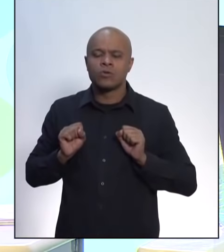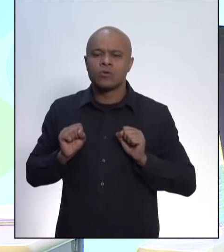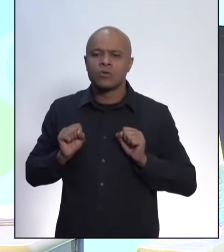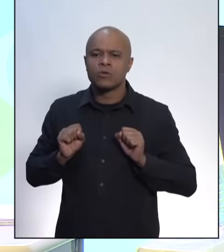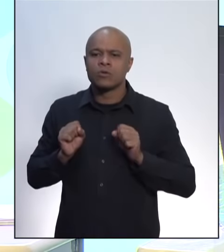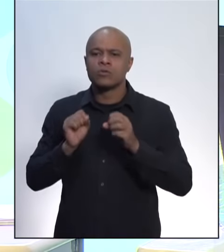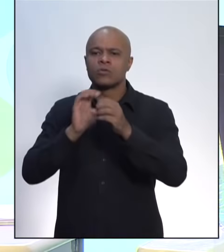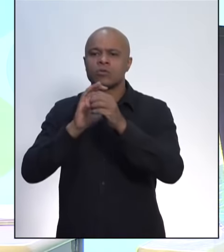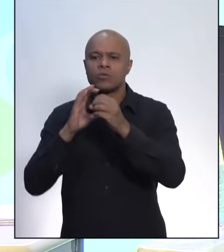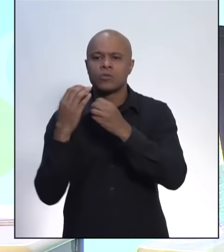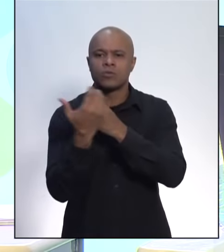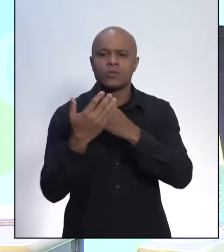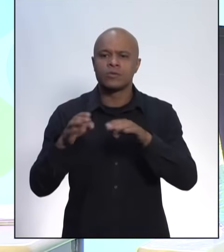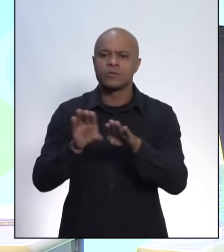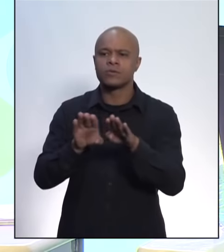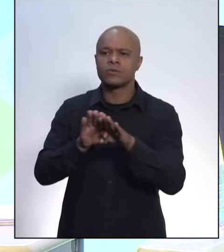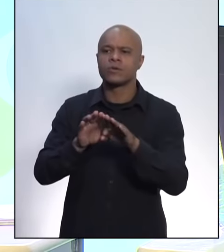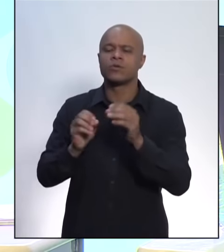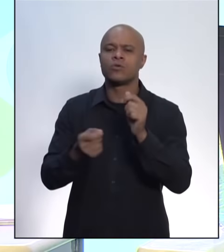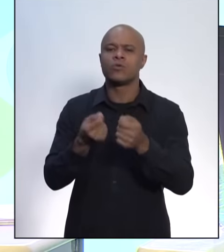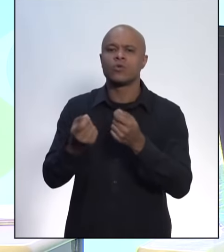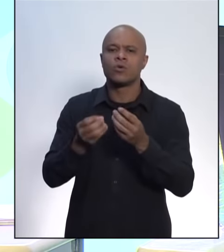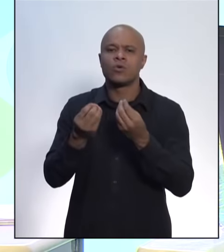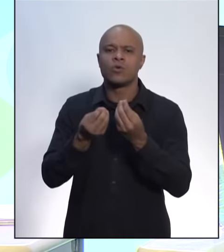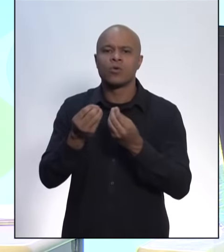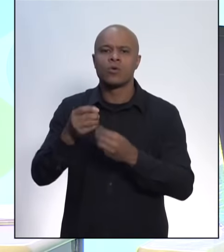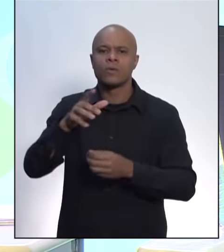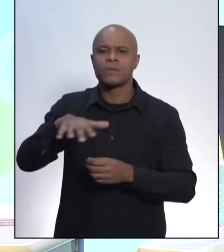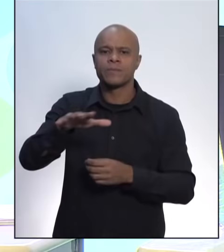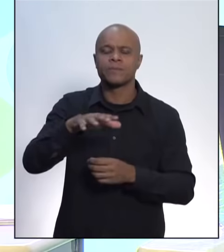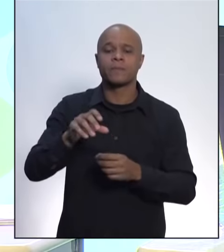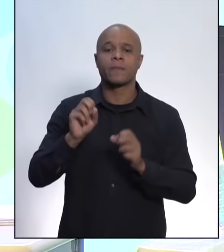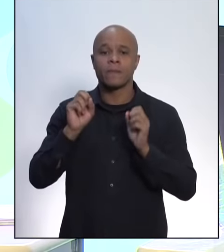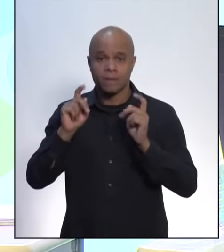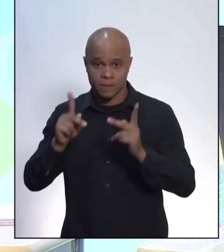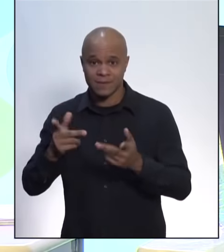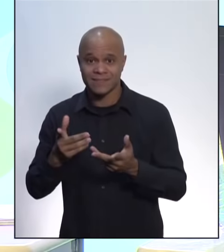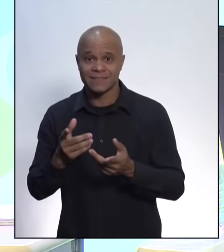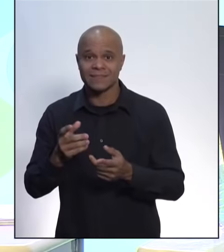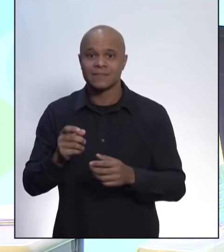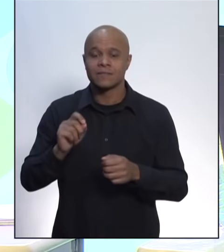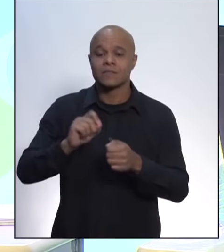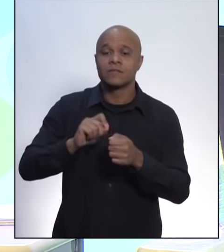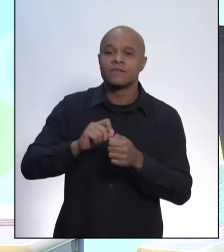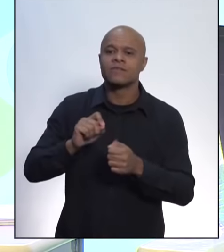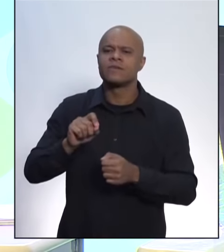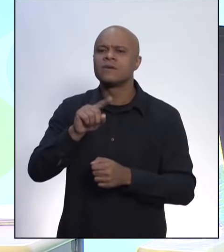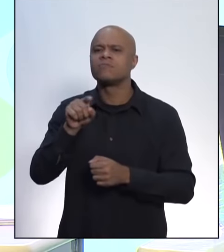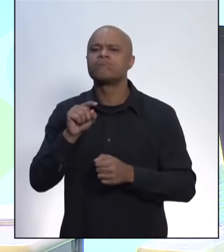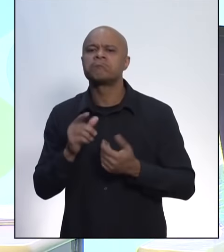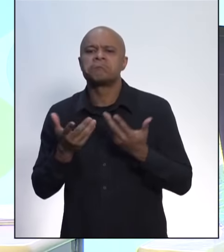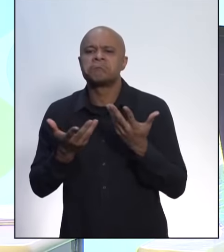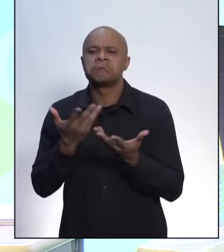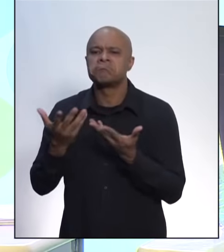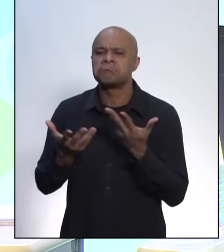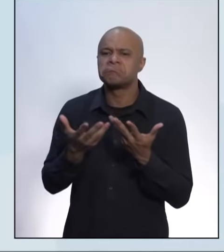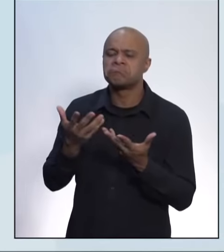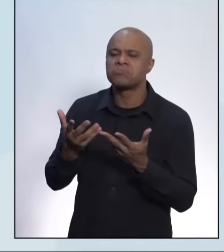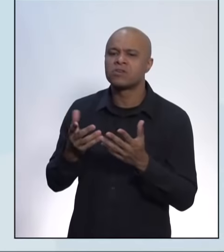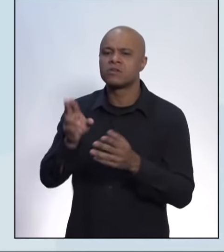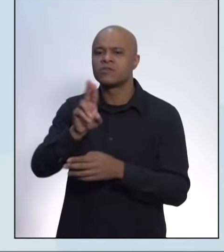padrões o que acontece como essas pessoas são infectadas são padrões sites e o que que eles fazem além disso